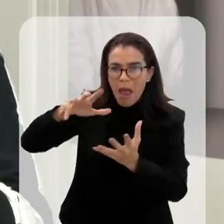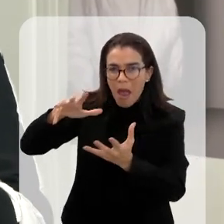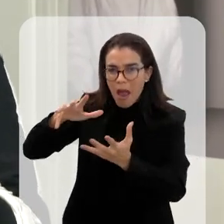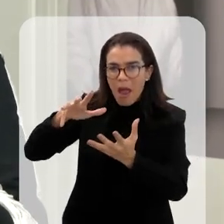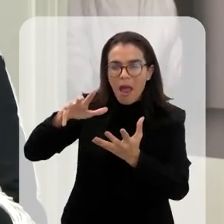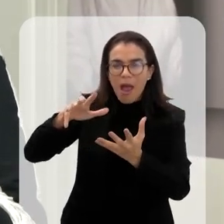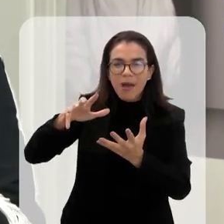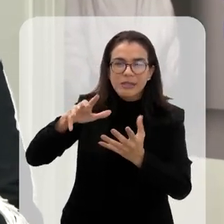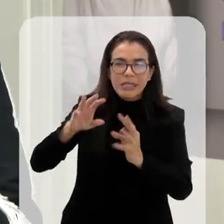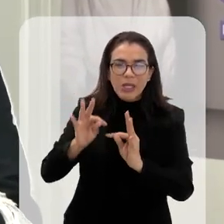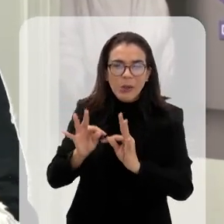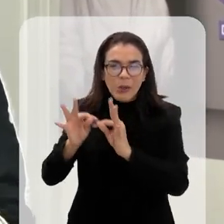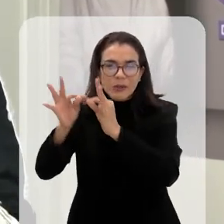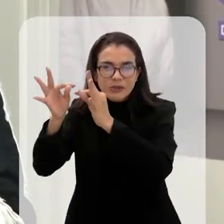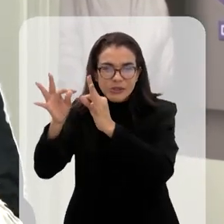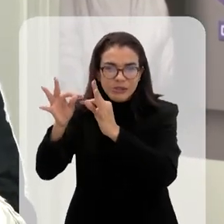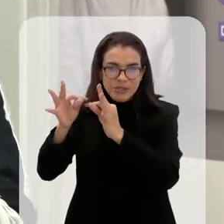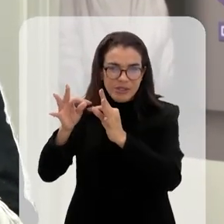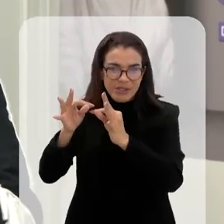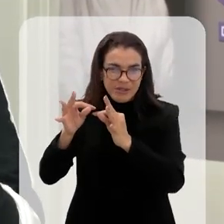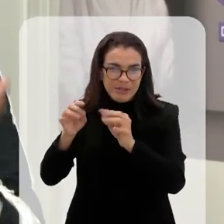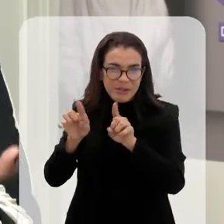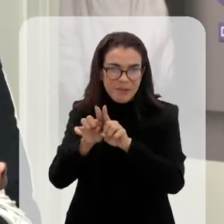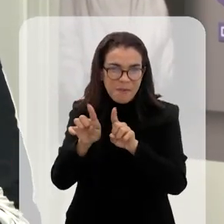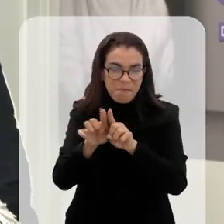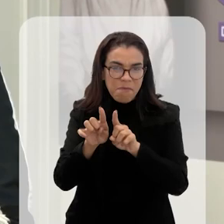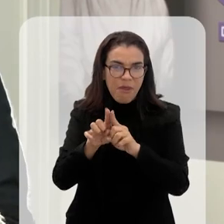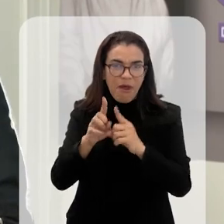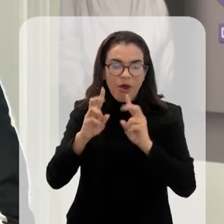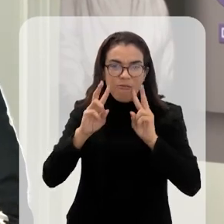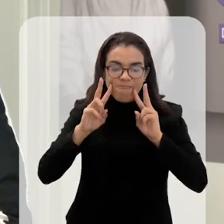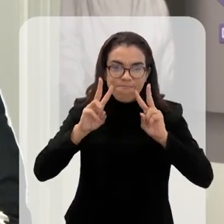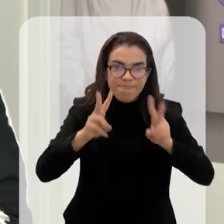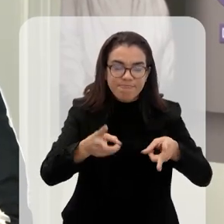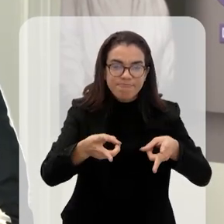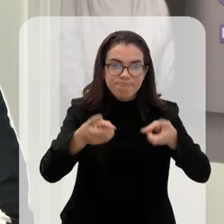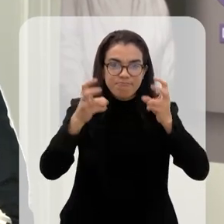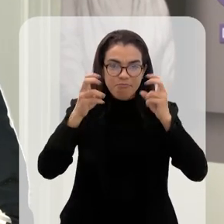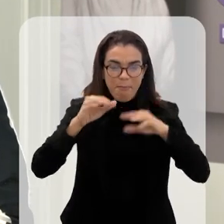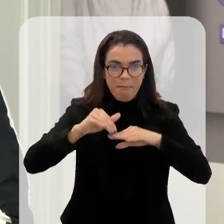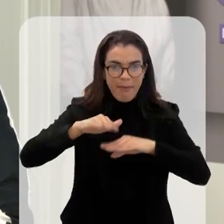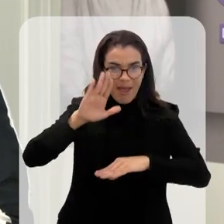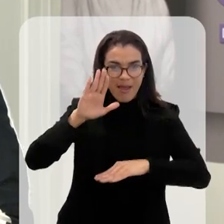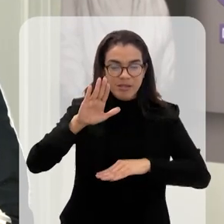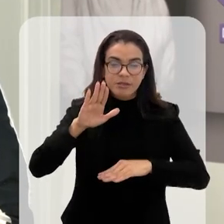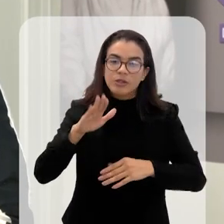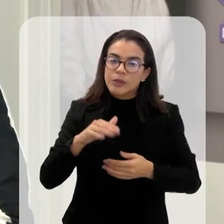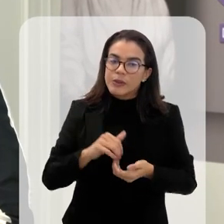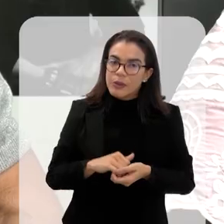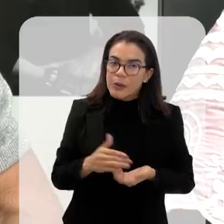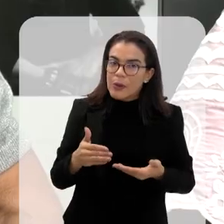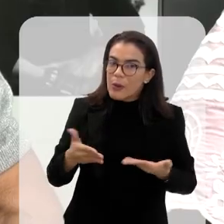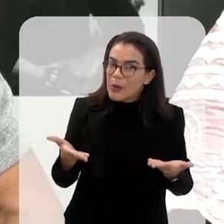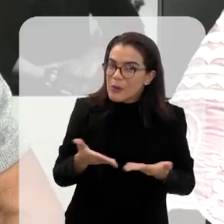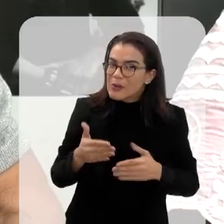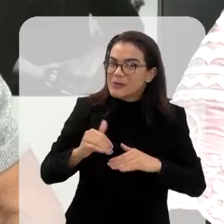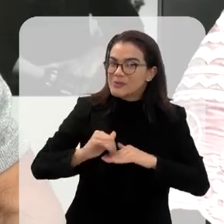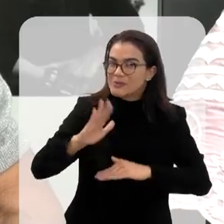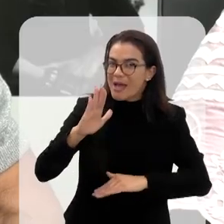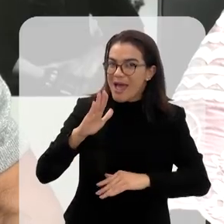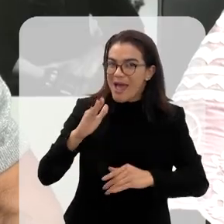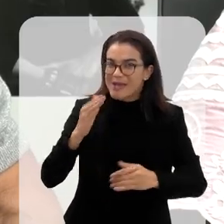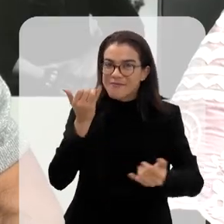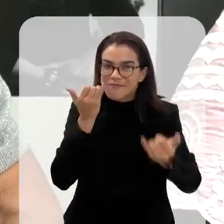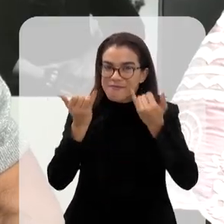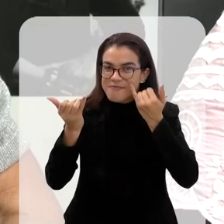mais visível essa ferida que era encoberta? A gente hoje tem